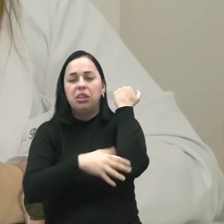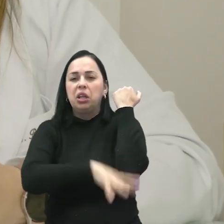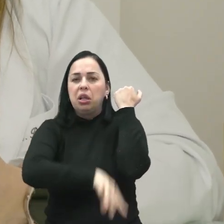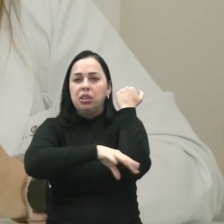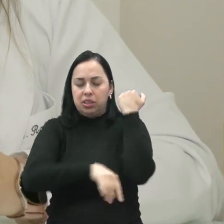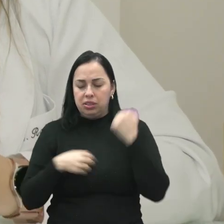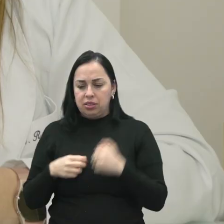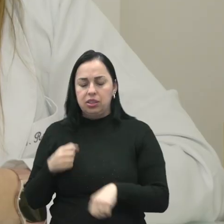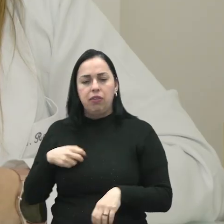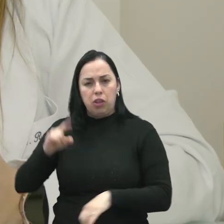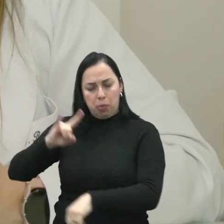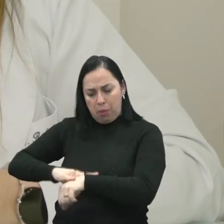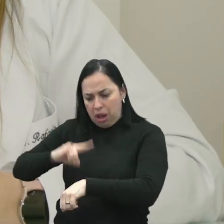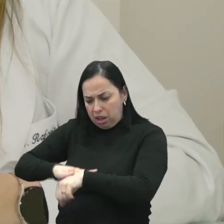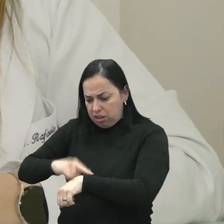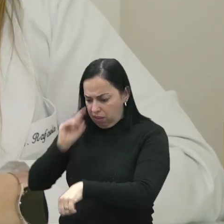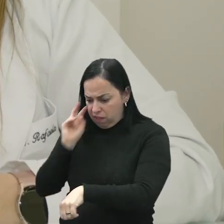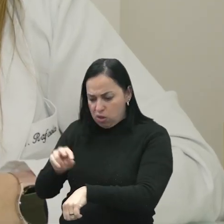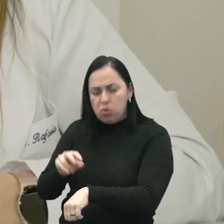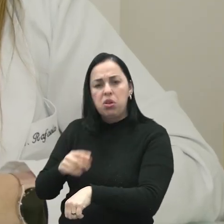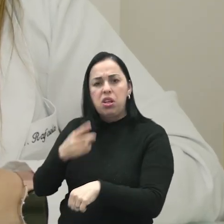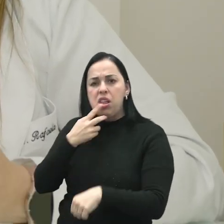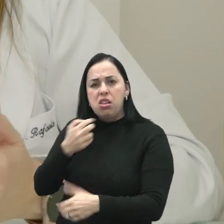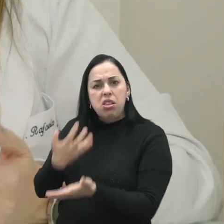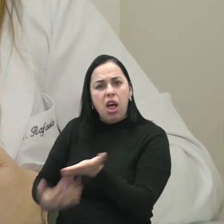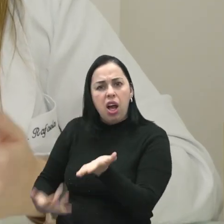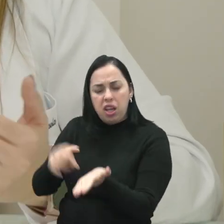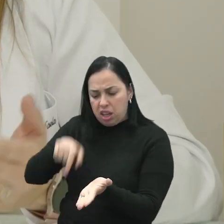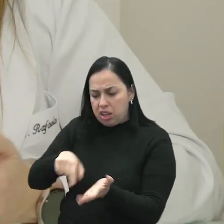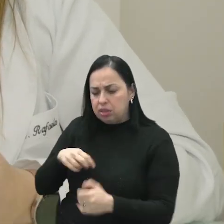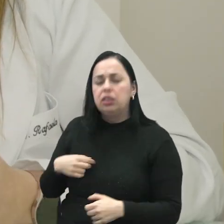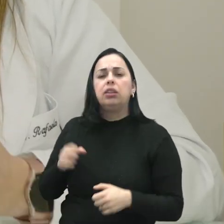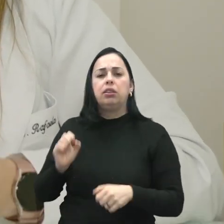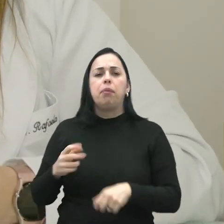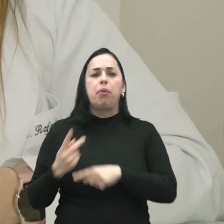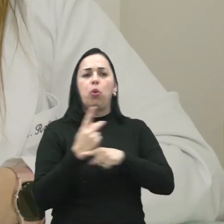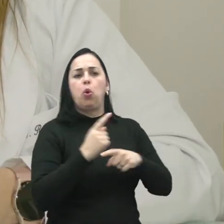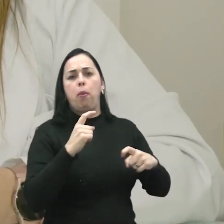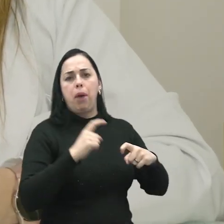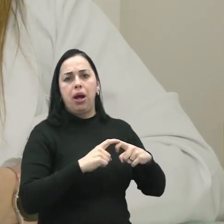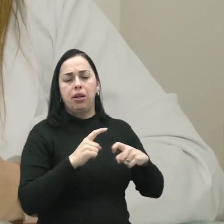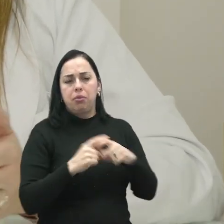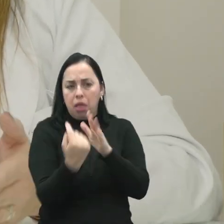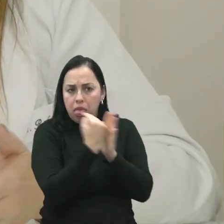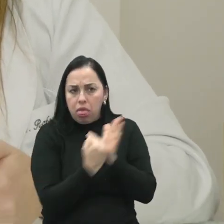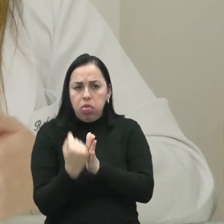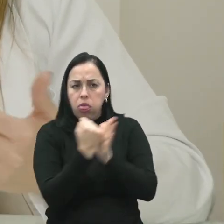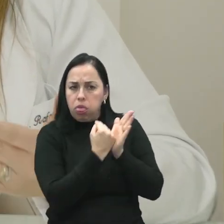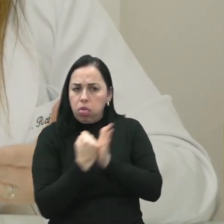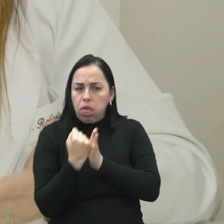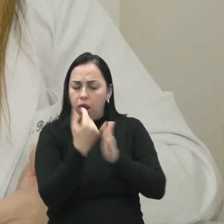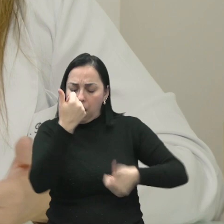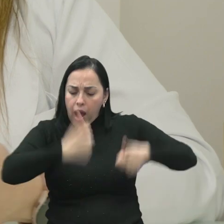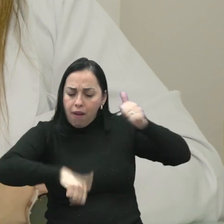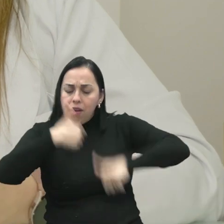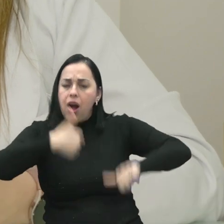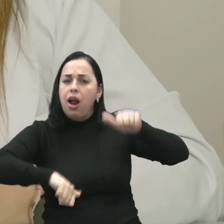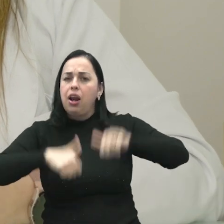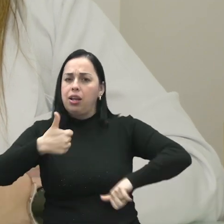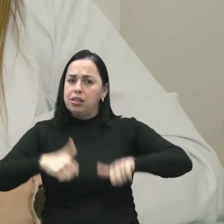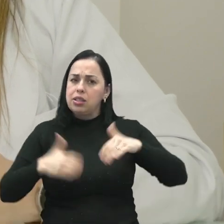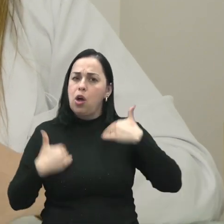vaso sanitário, importante procurar um proctologista, porque a gente consegue fazer na própria consulta já uma avaliação, um